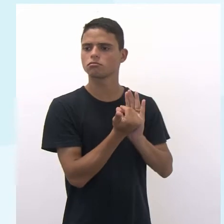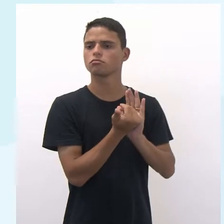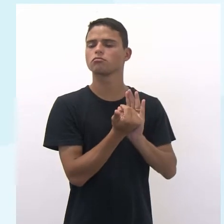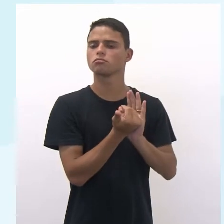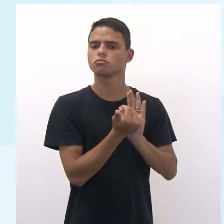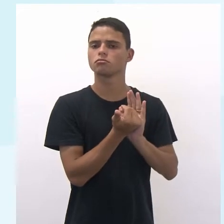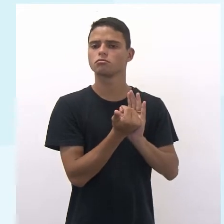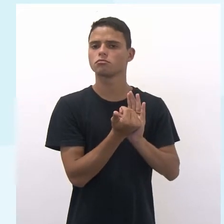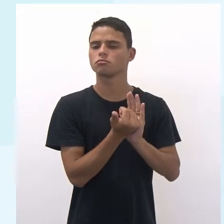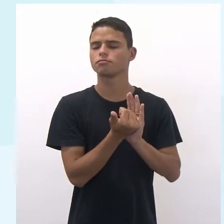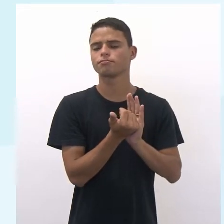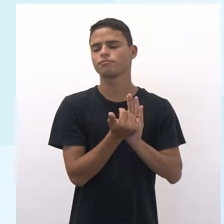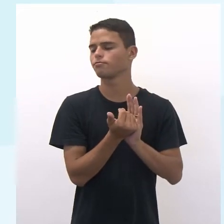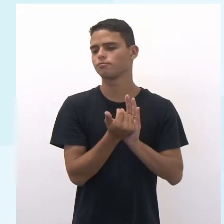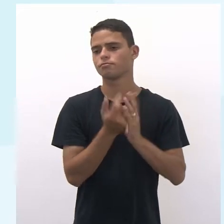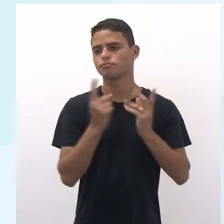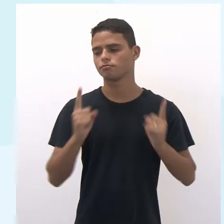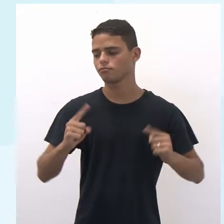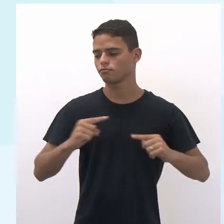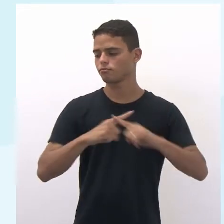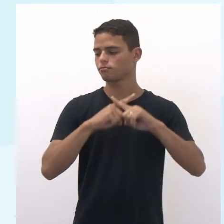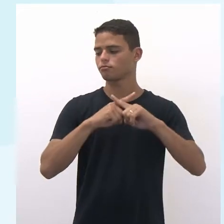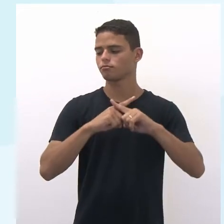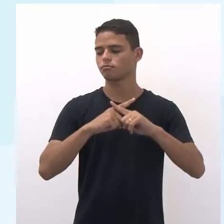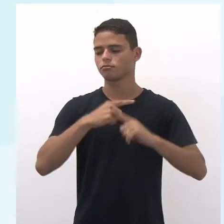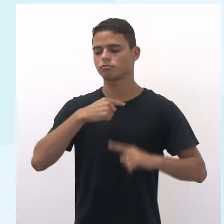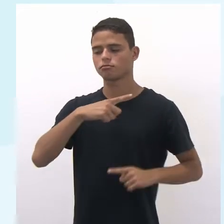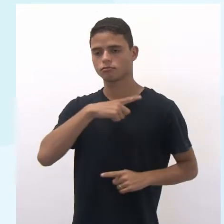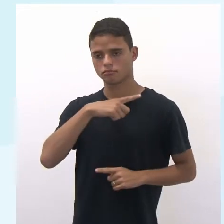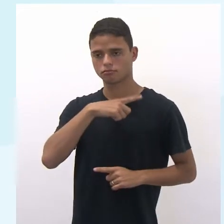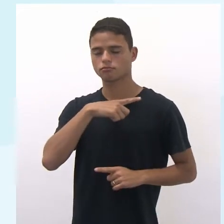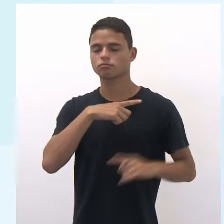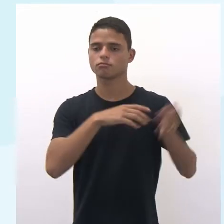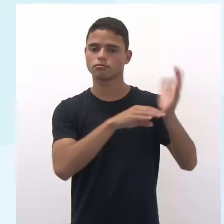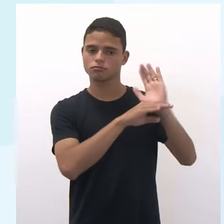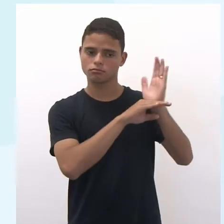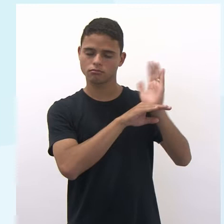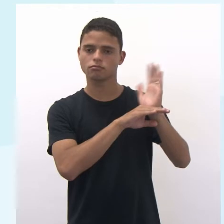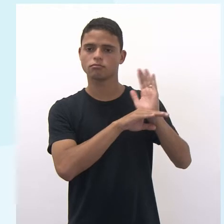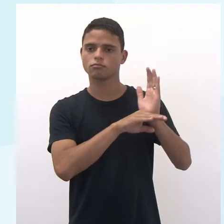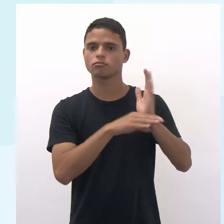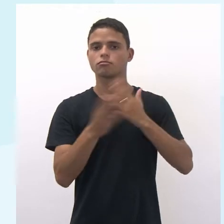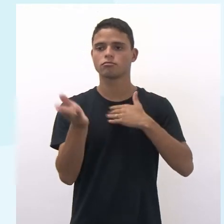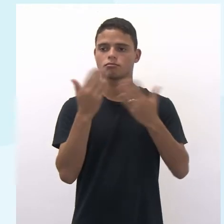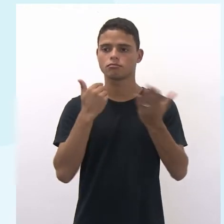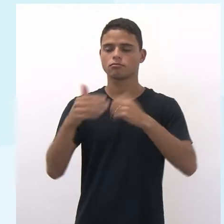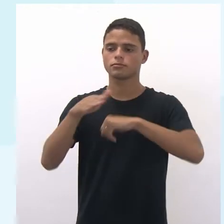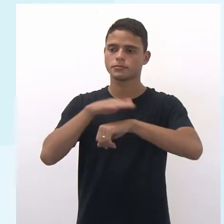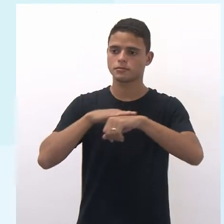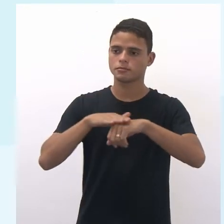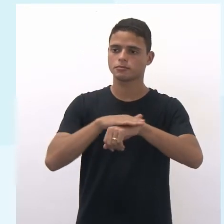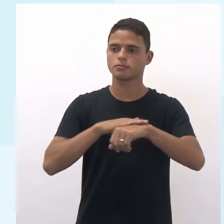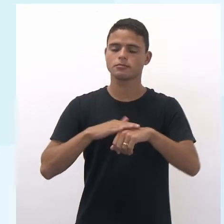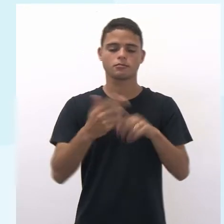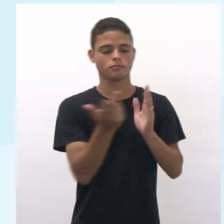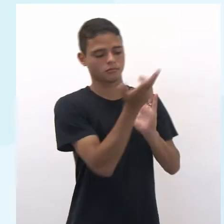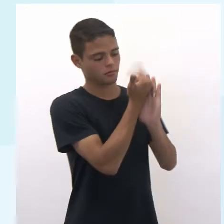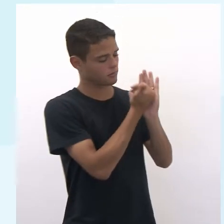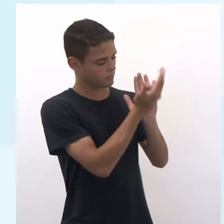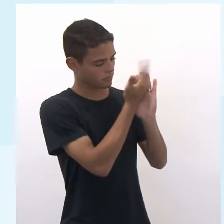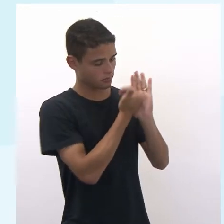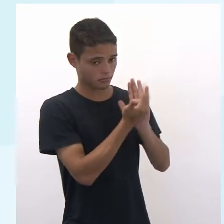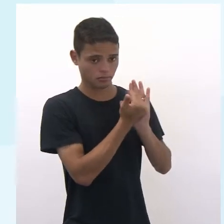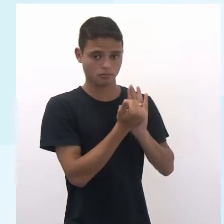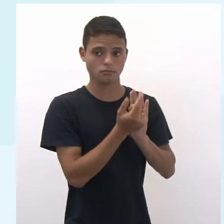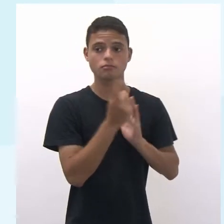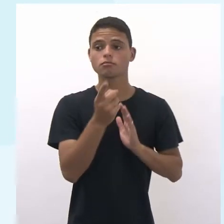Não seria a mesma coisa. Então, teve um vídeo, teve um debate e ela falou, desenhe com as suas impressões sobre